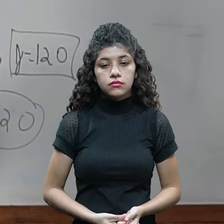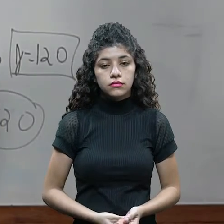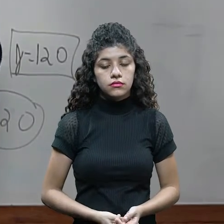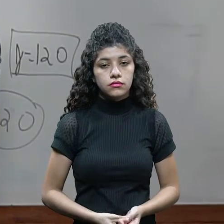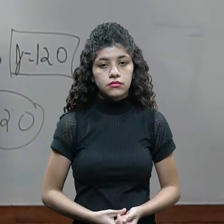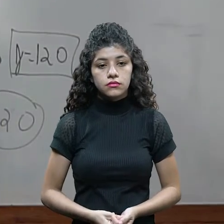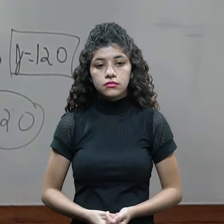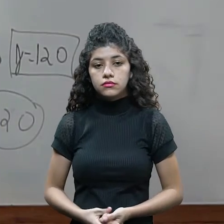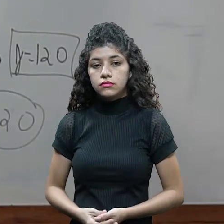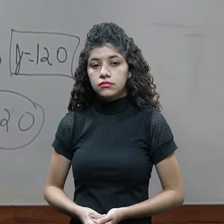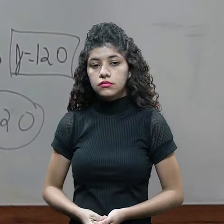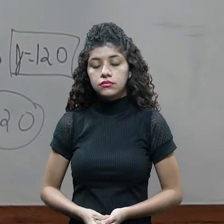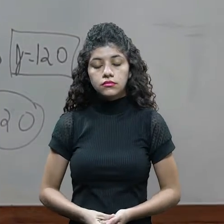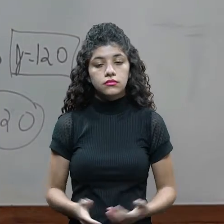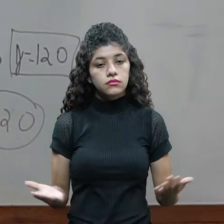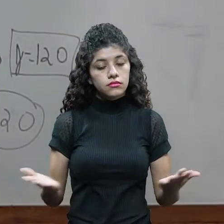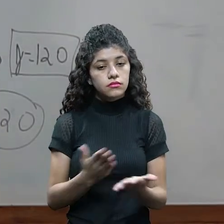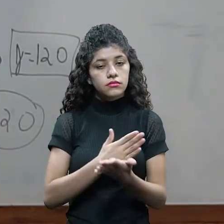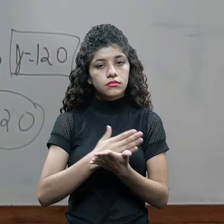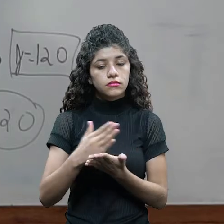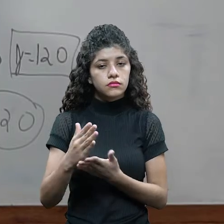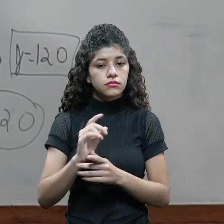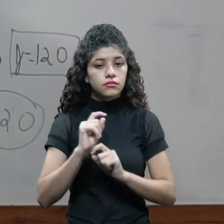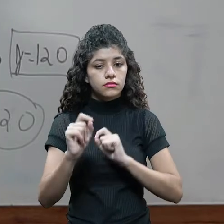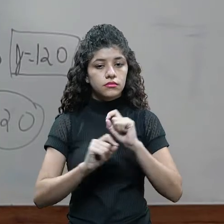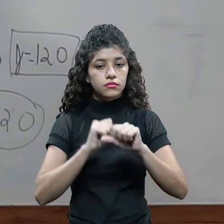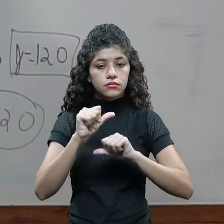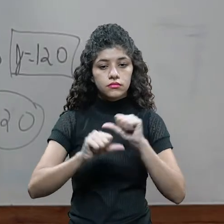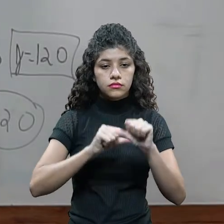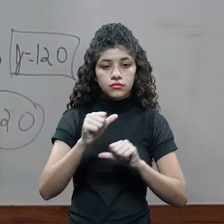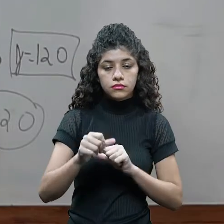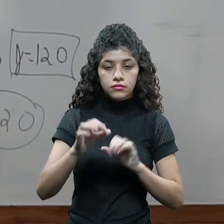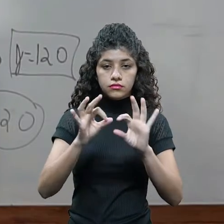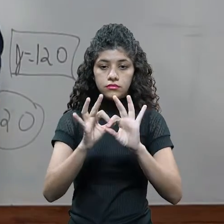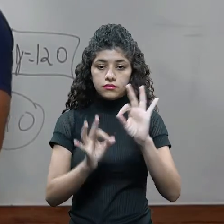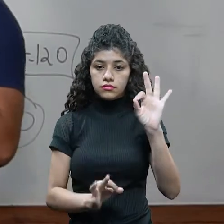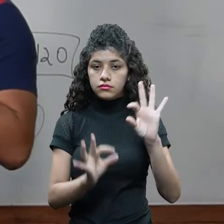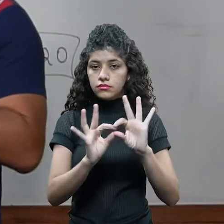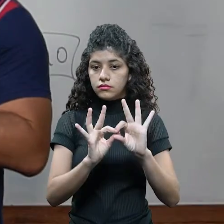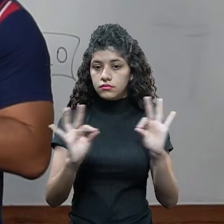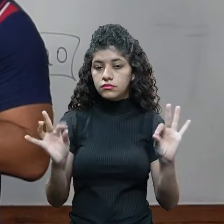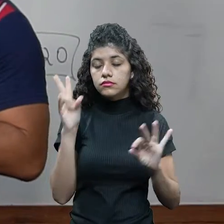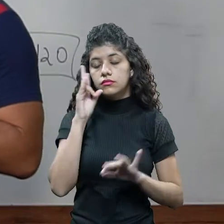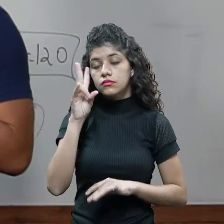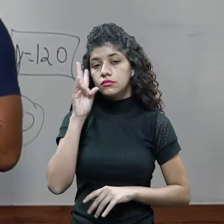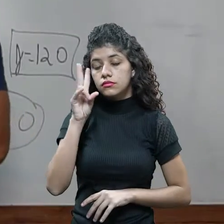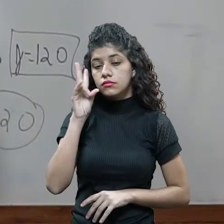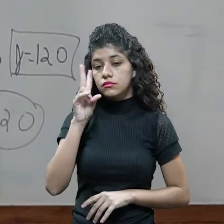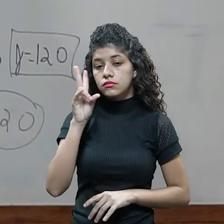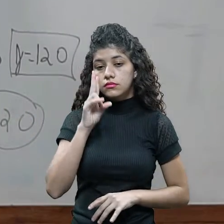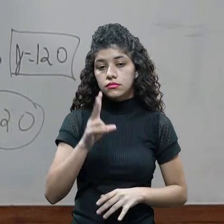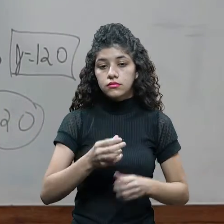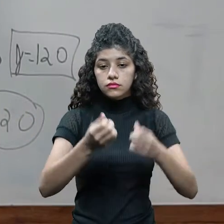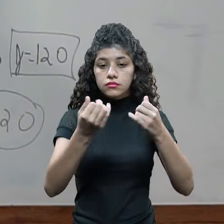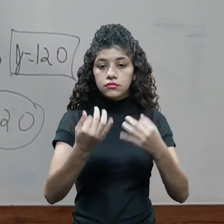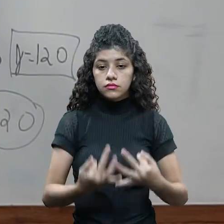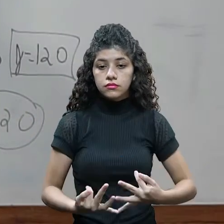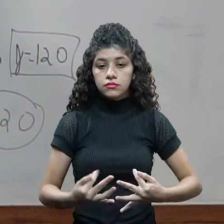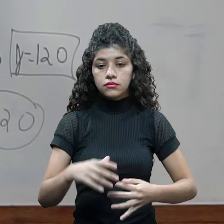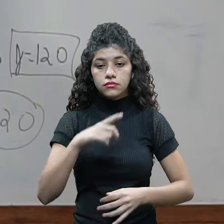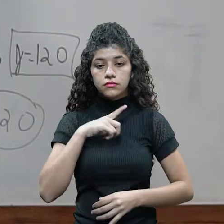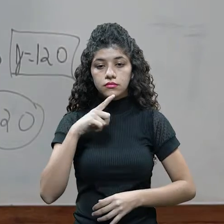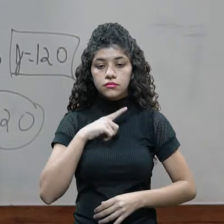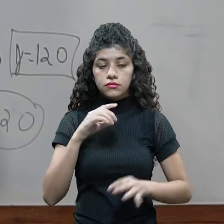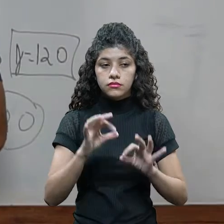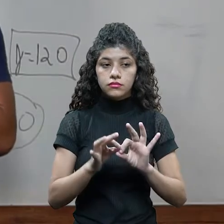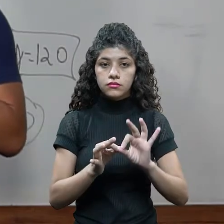grandezas e uma de juros. Vamos começar lá pela transformação de medidas. Lembrando, na nossa aula teórica, que quando eu falo em medidas, eu tenho